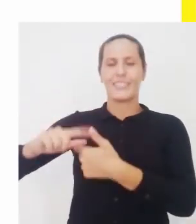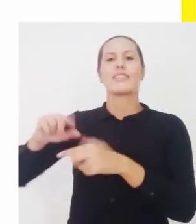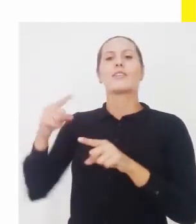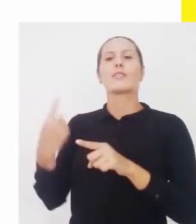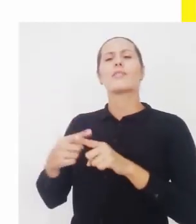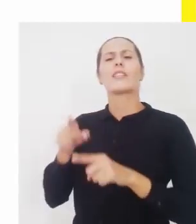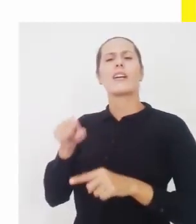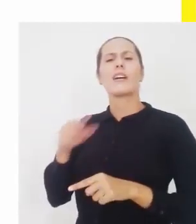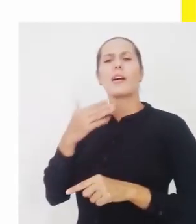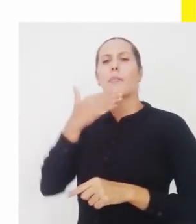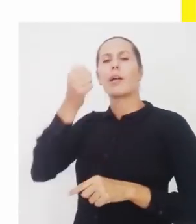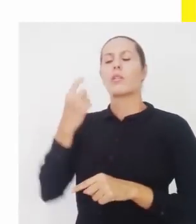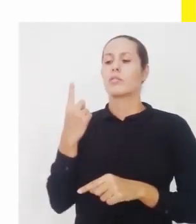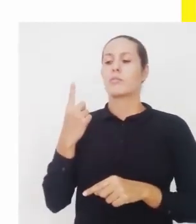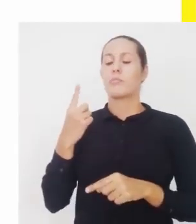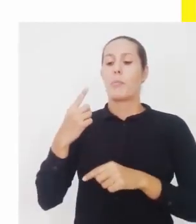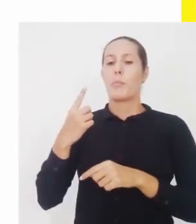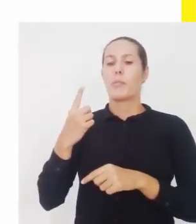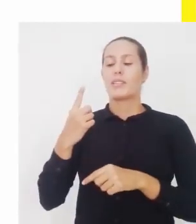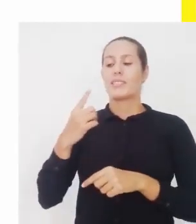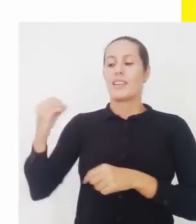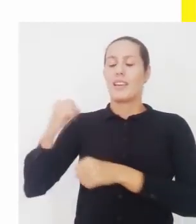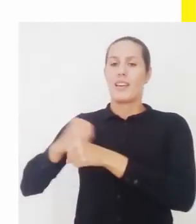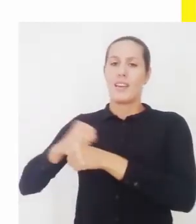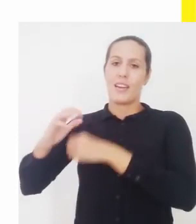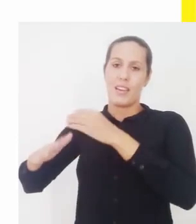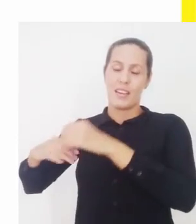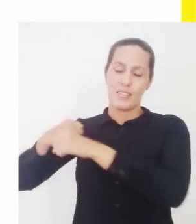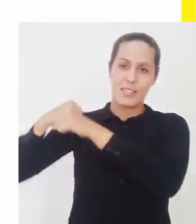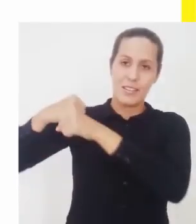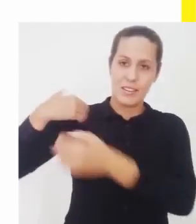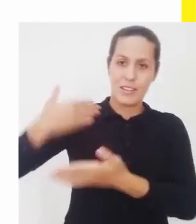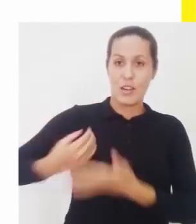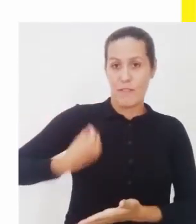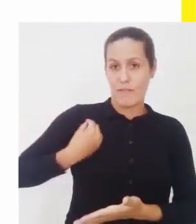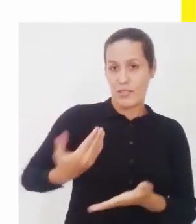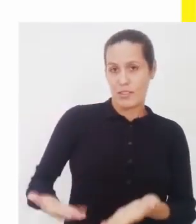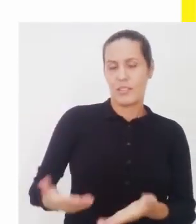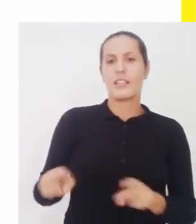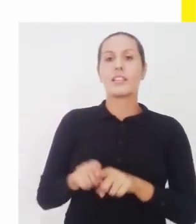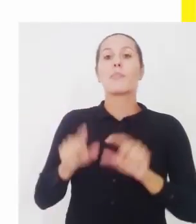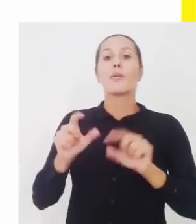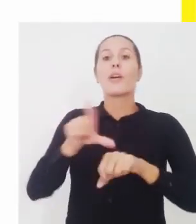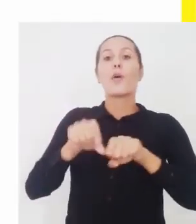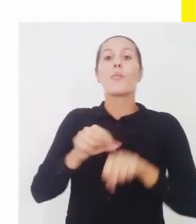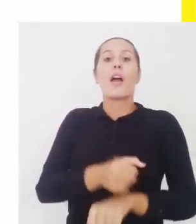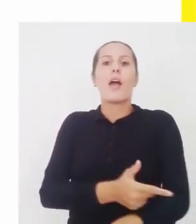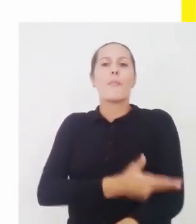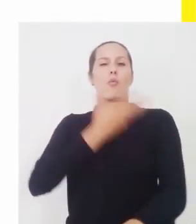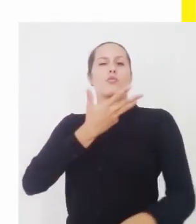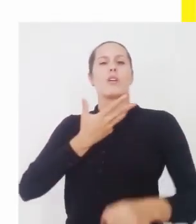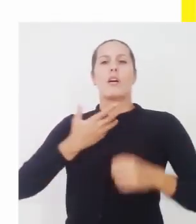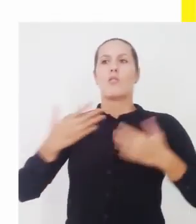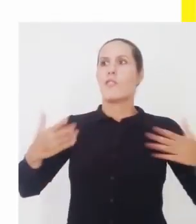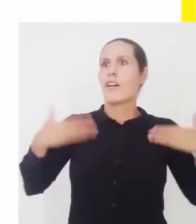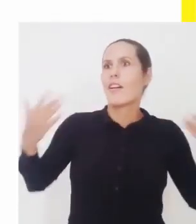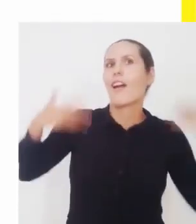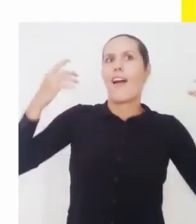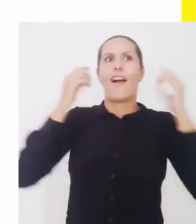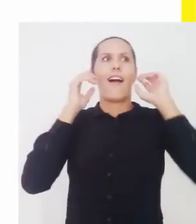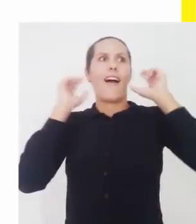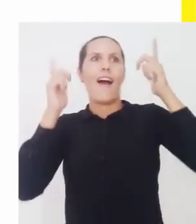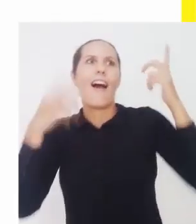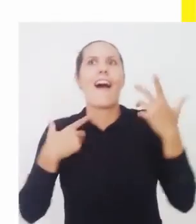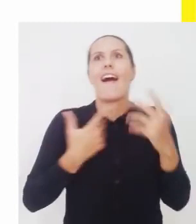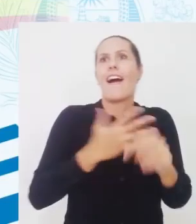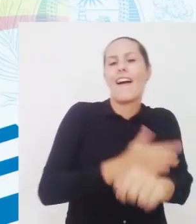chorar, vibrar, ter esperança. É um time que você olha e vê que realmente ele faz